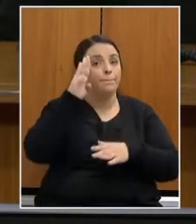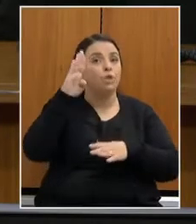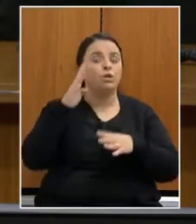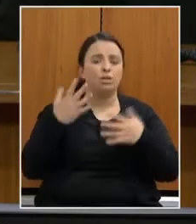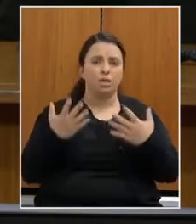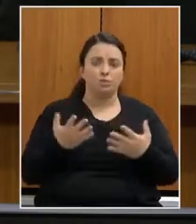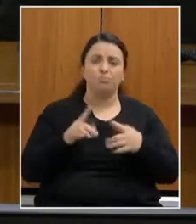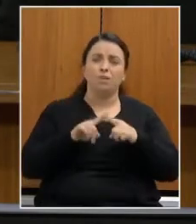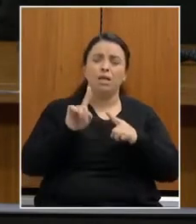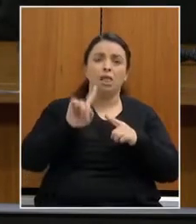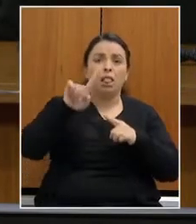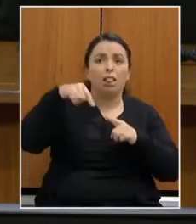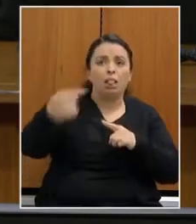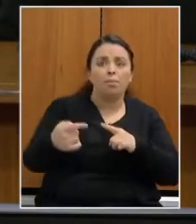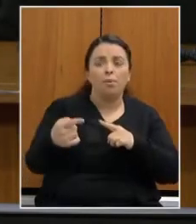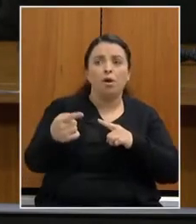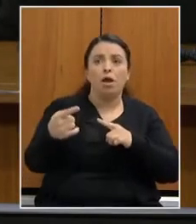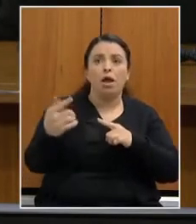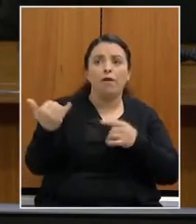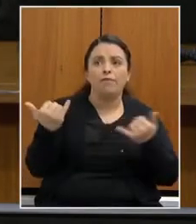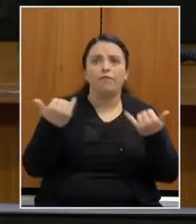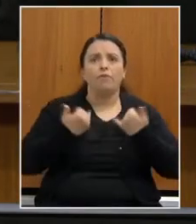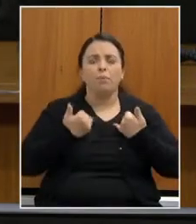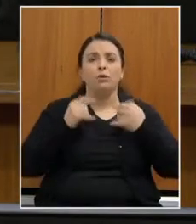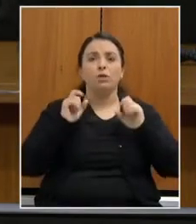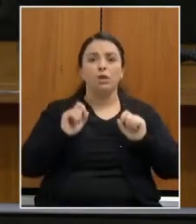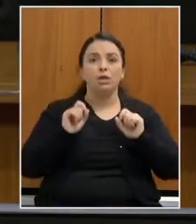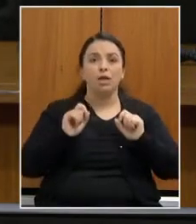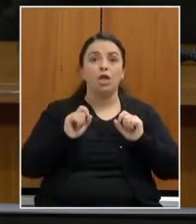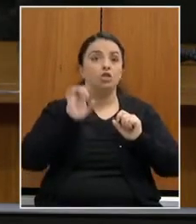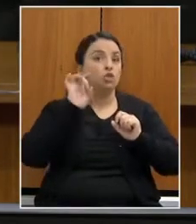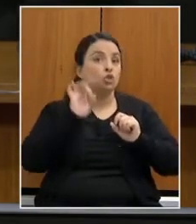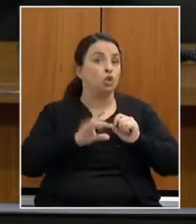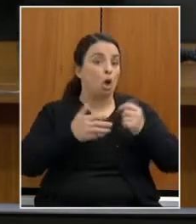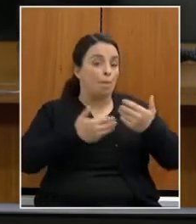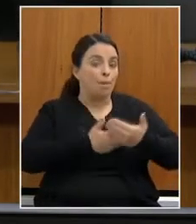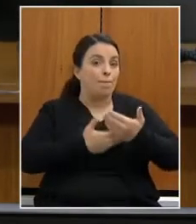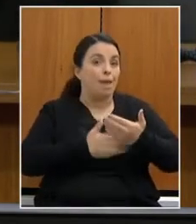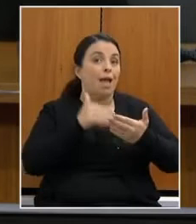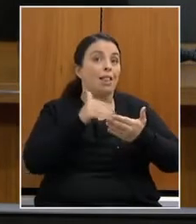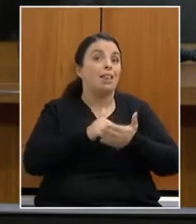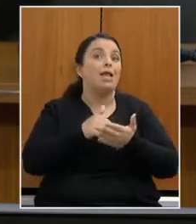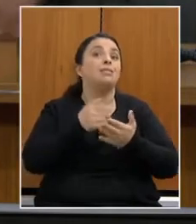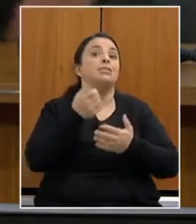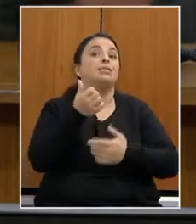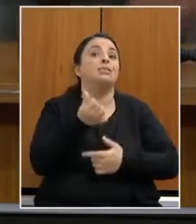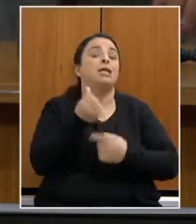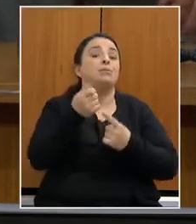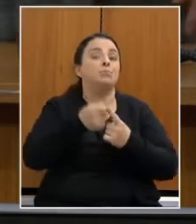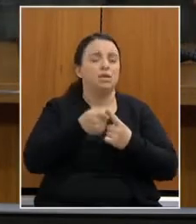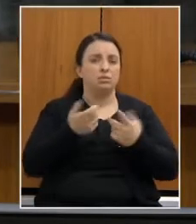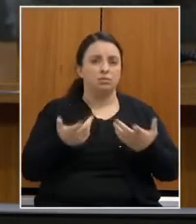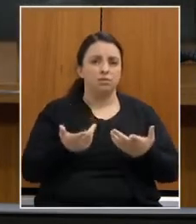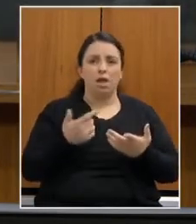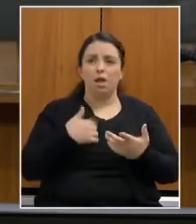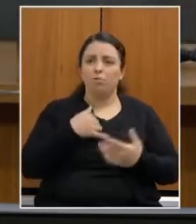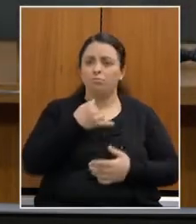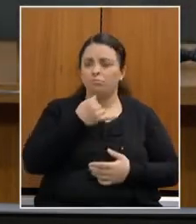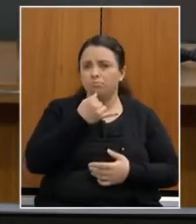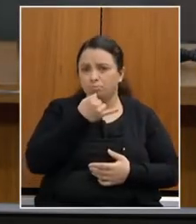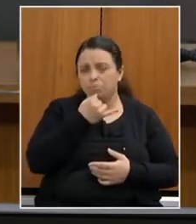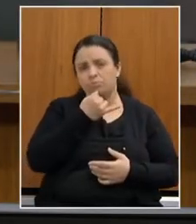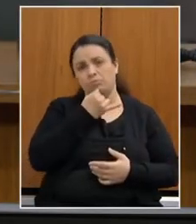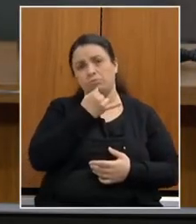informação de que a vacinação seria para mães de bebês até seis meses. Fiquei muito decepcionada